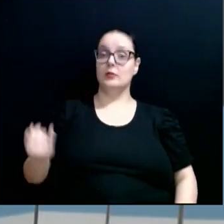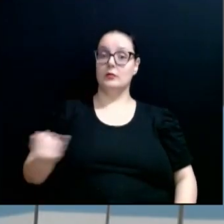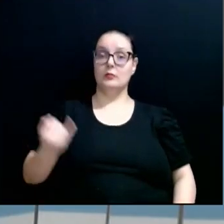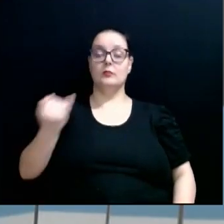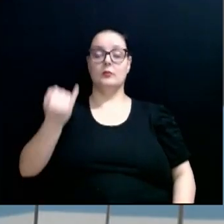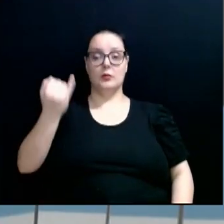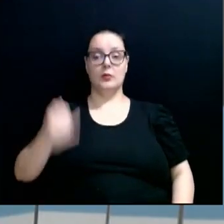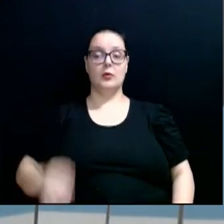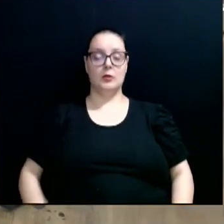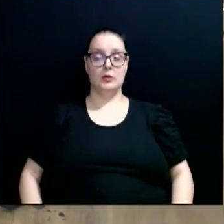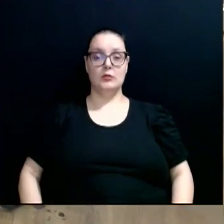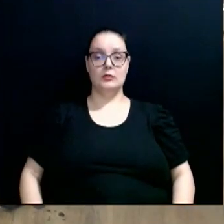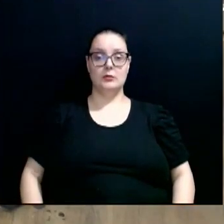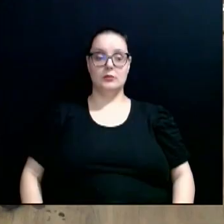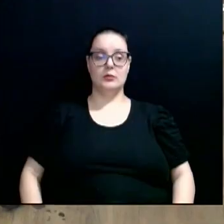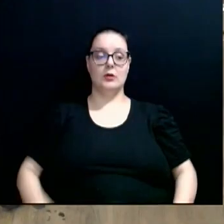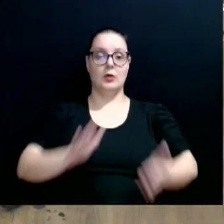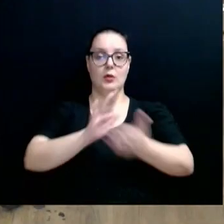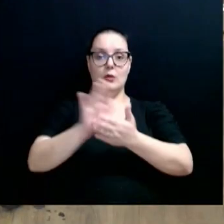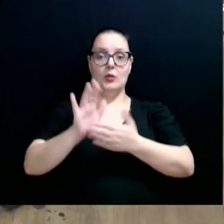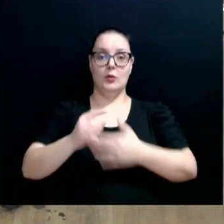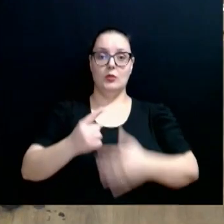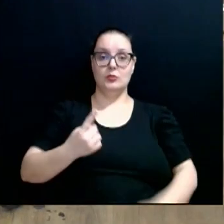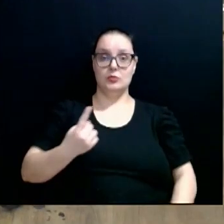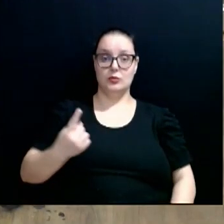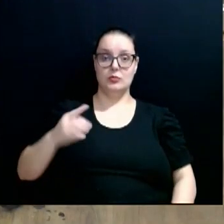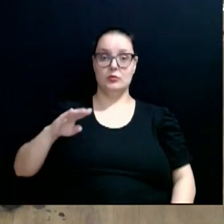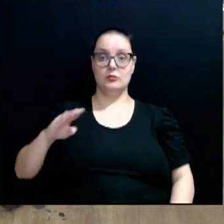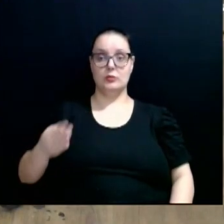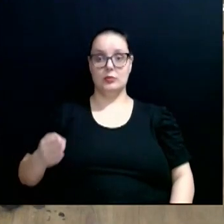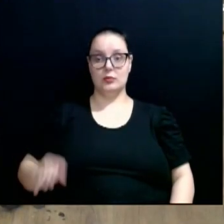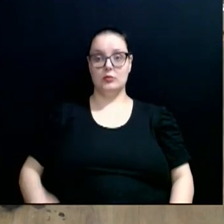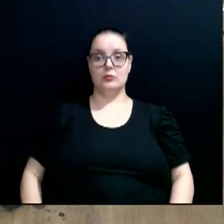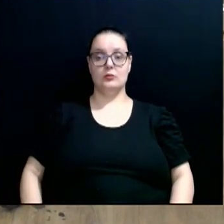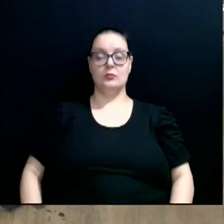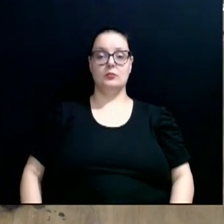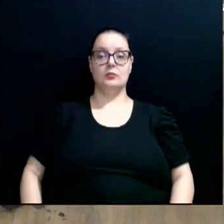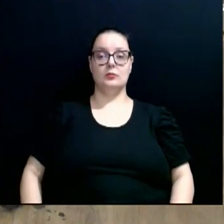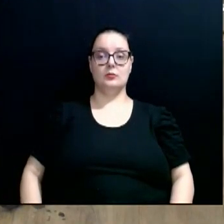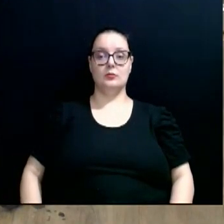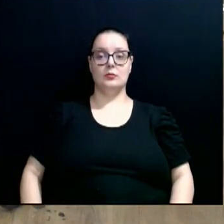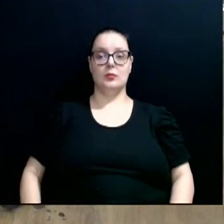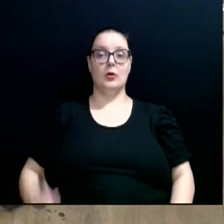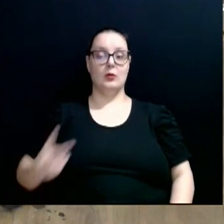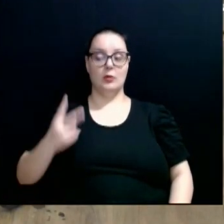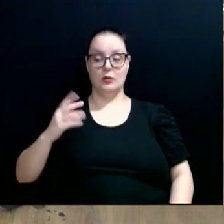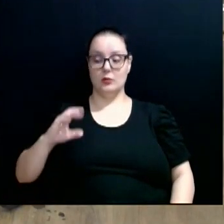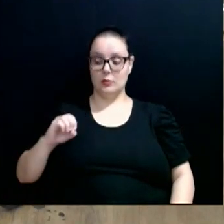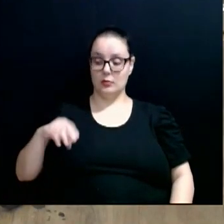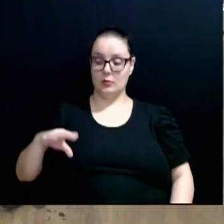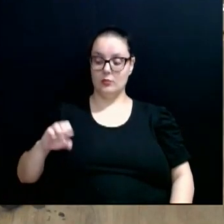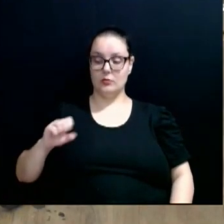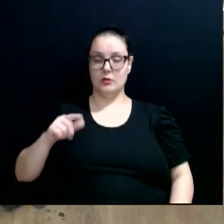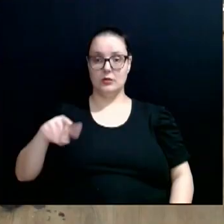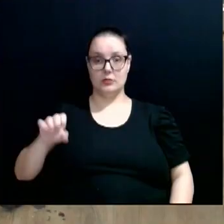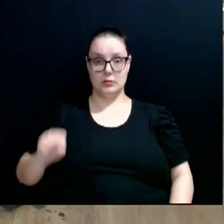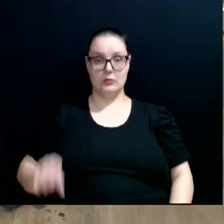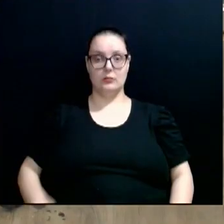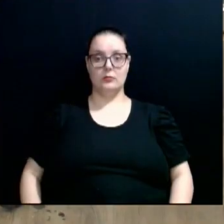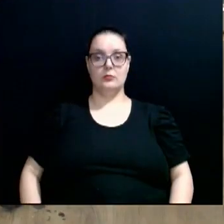O custo aí de 11 bilhões, né? O valor dessa concessão. Mas